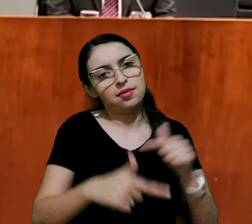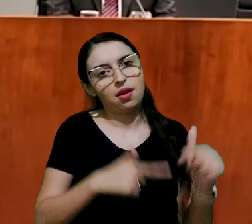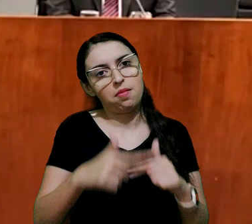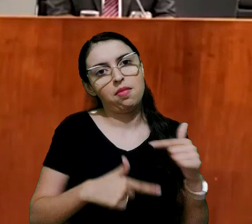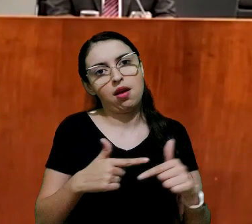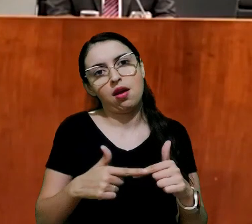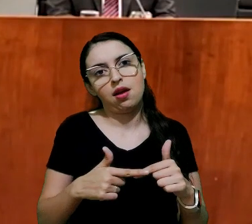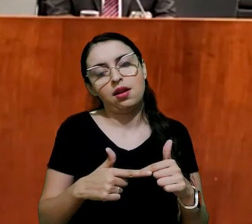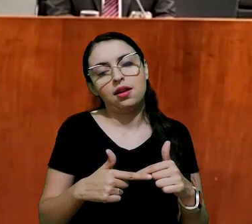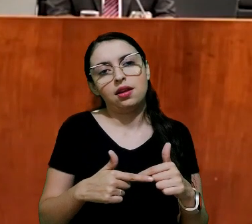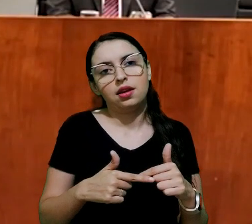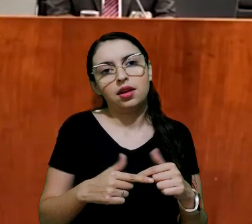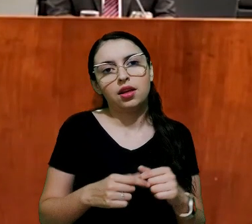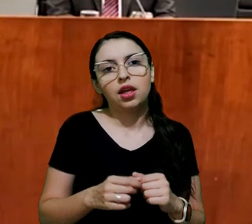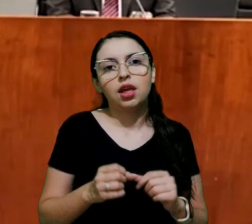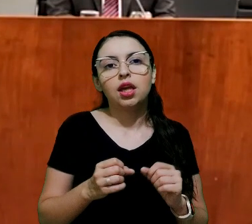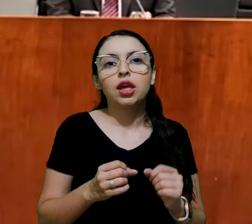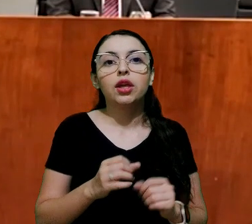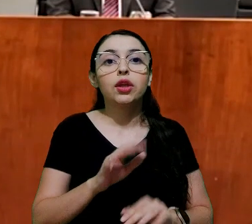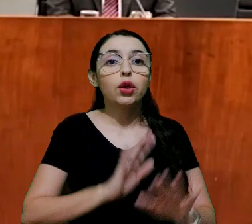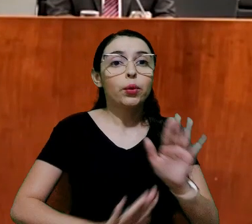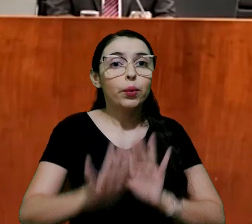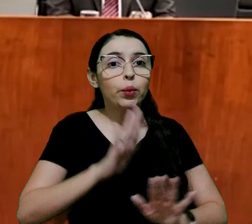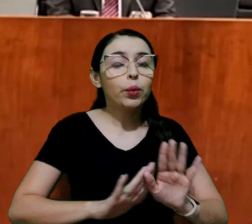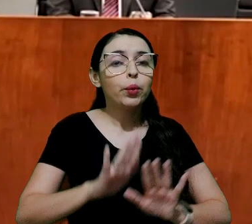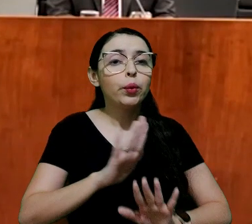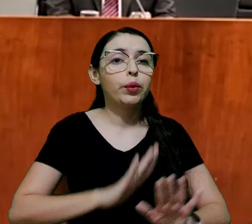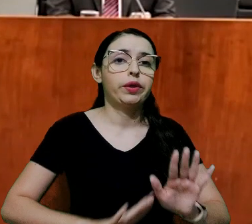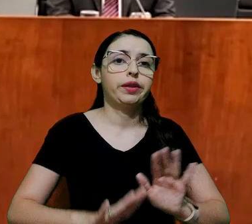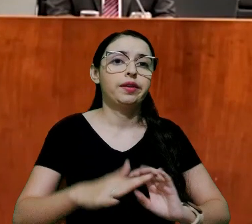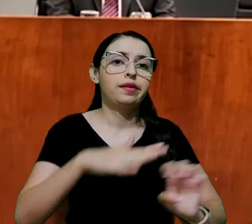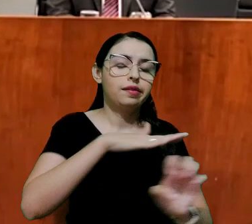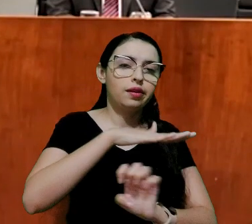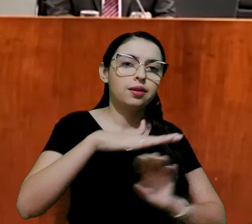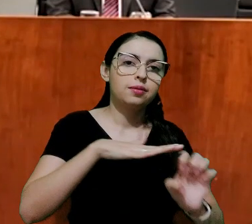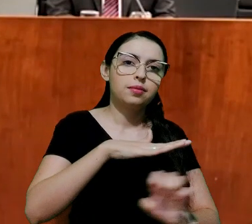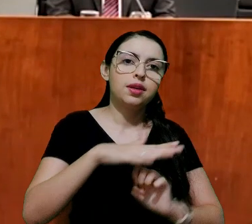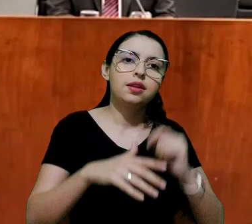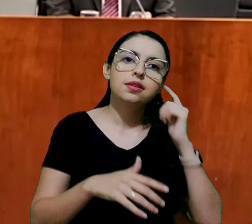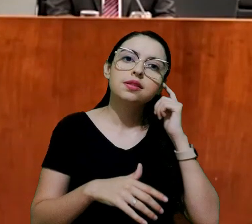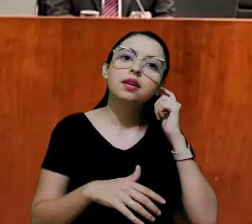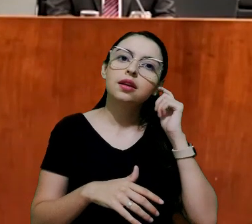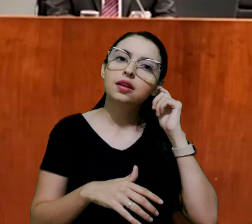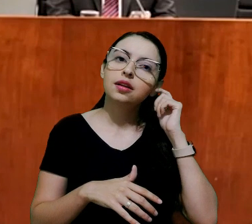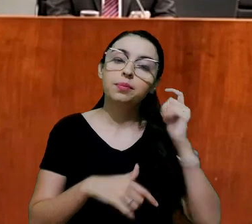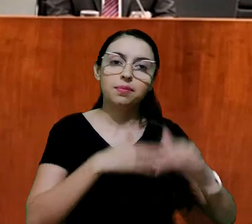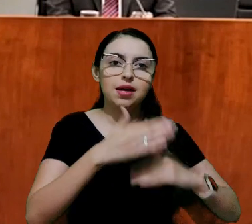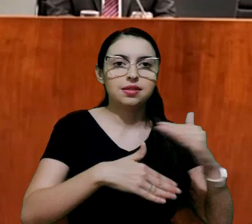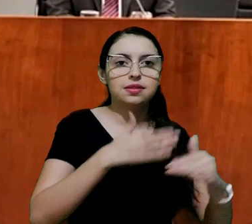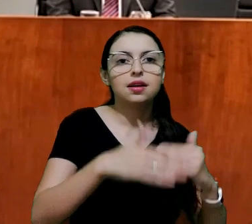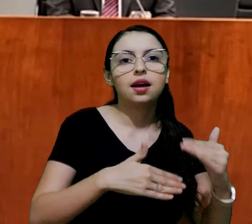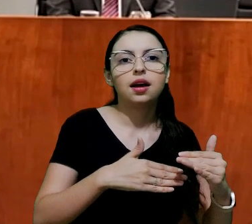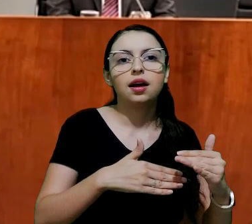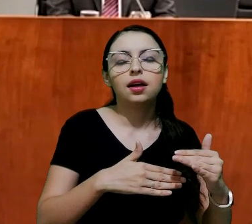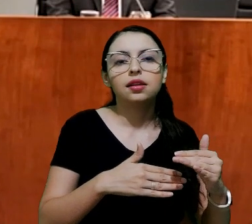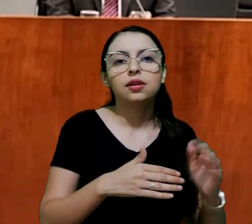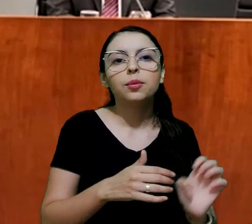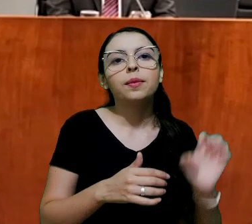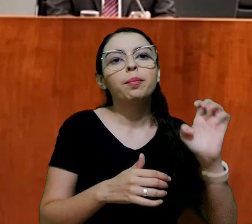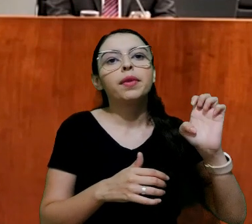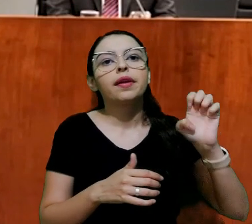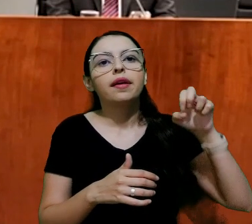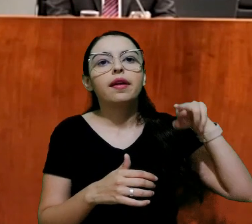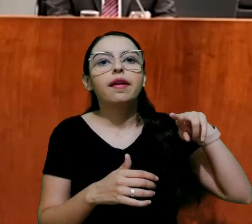que seria de ser sucedido pelos herdeiros que a lei reconhece como tal.